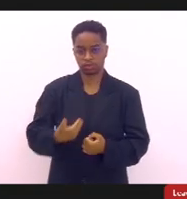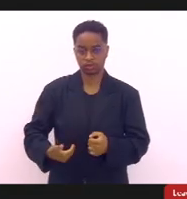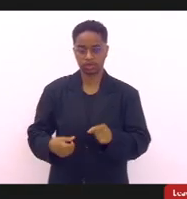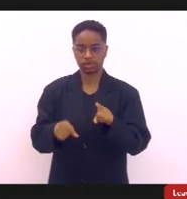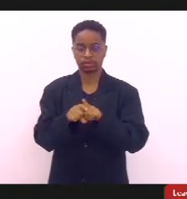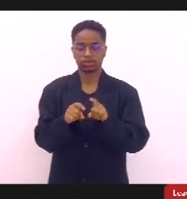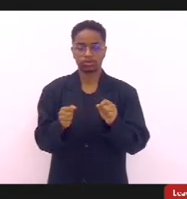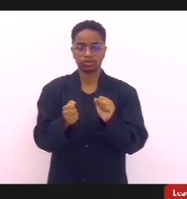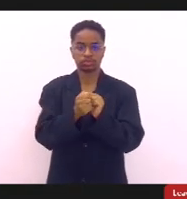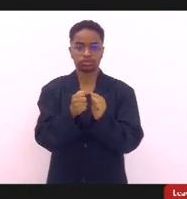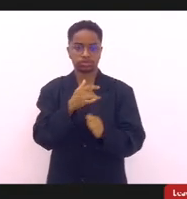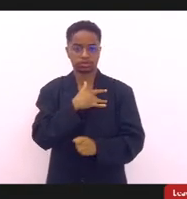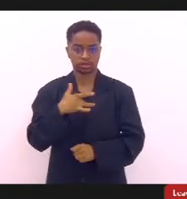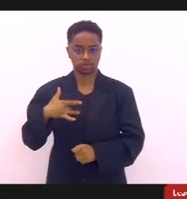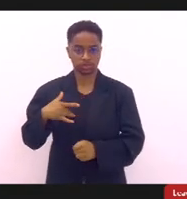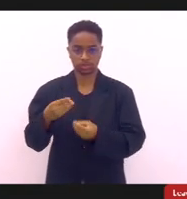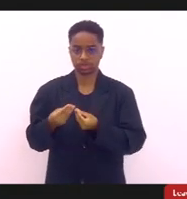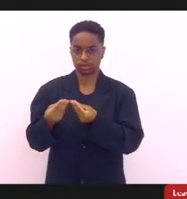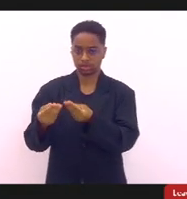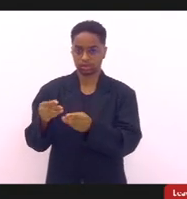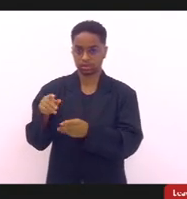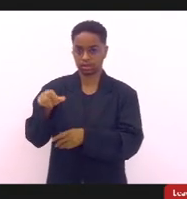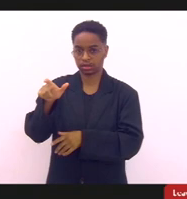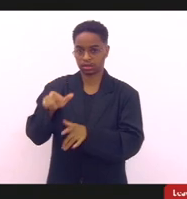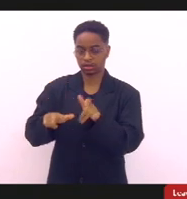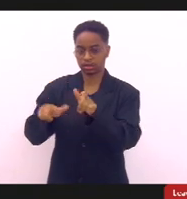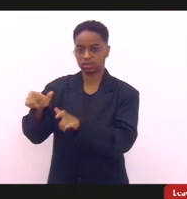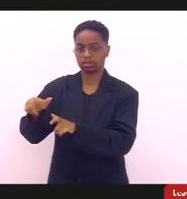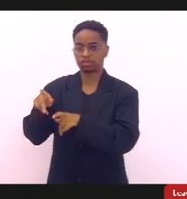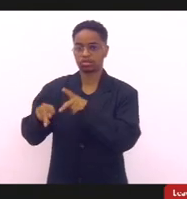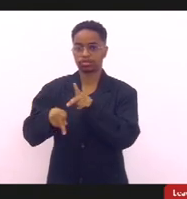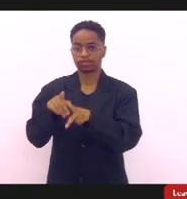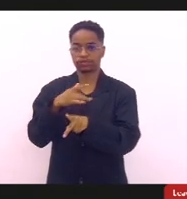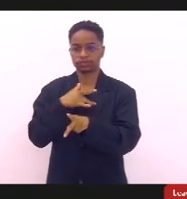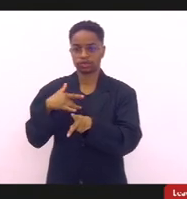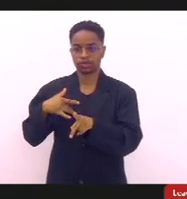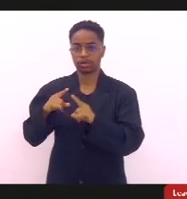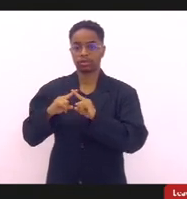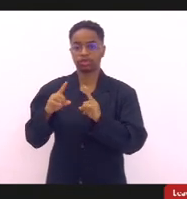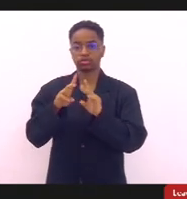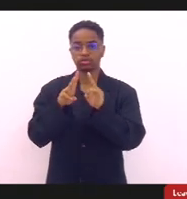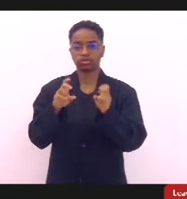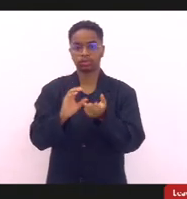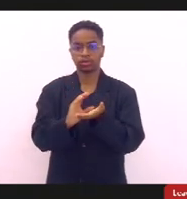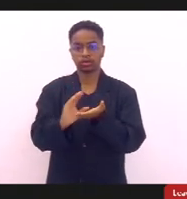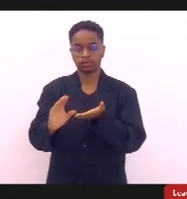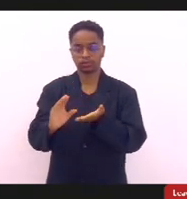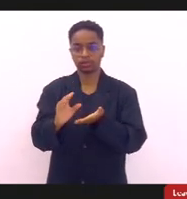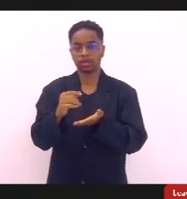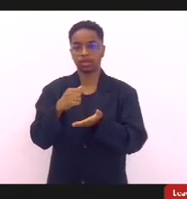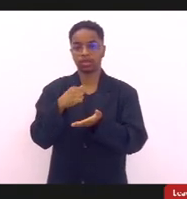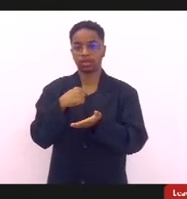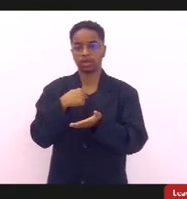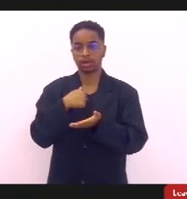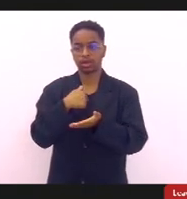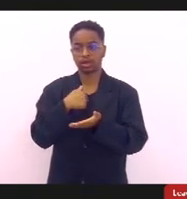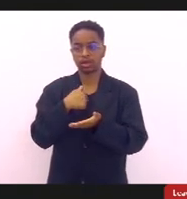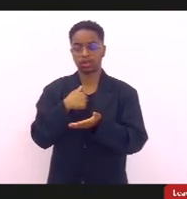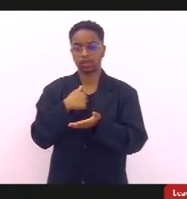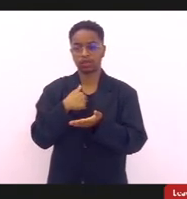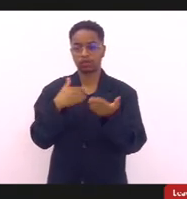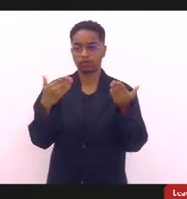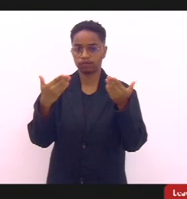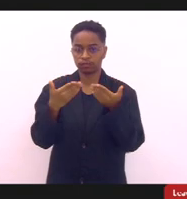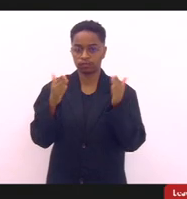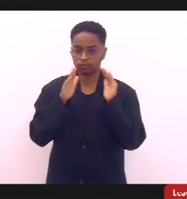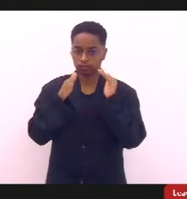garantir saúde para essa população. E os investimentos. Eu vou falar aqui, passar essa parte que dá mais foco. Então, por